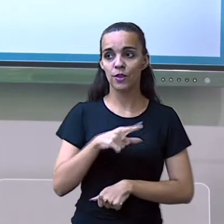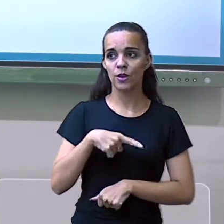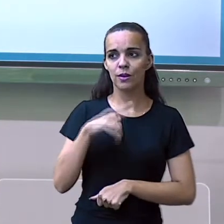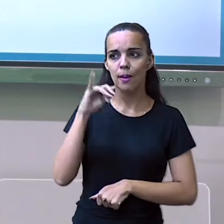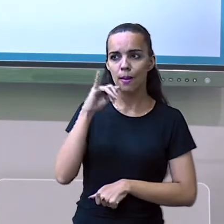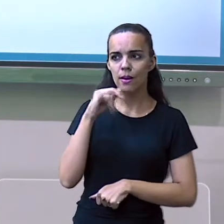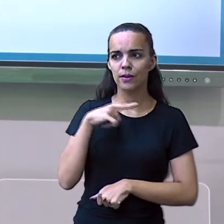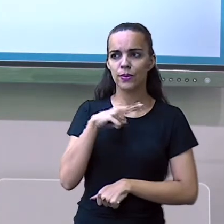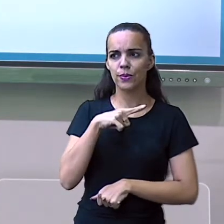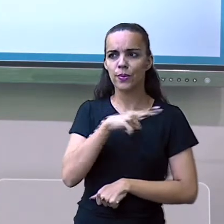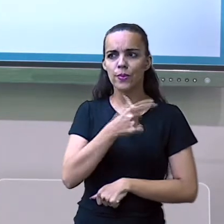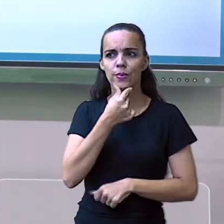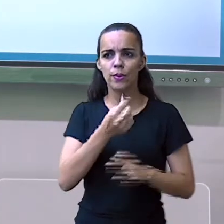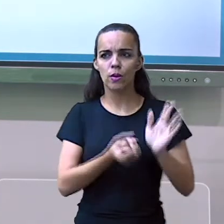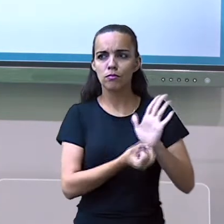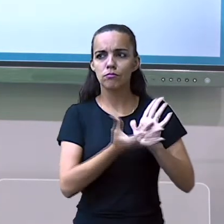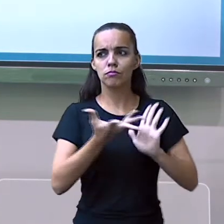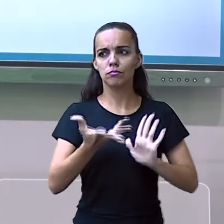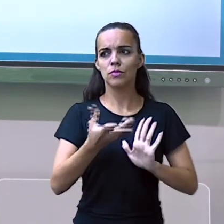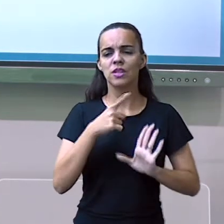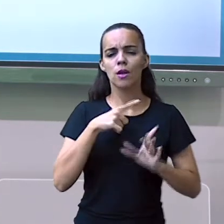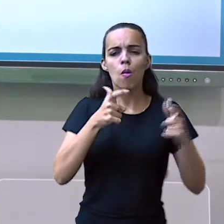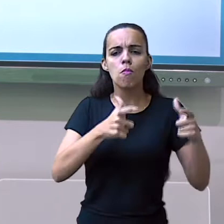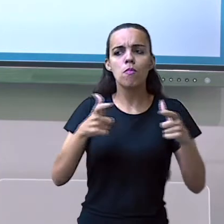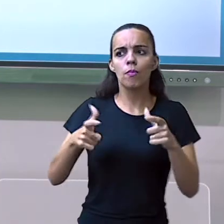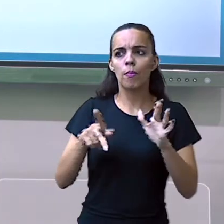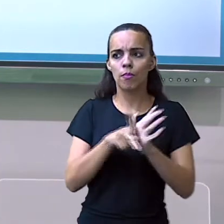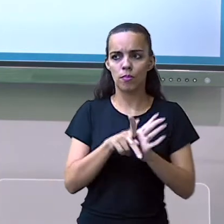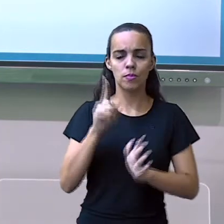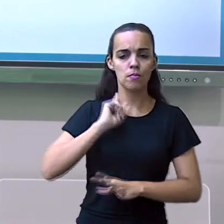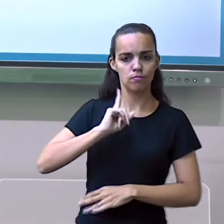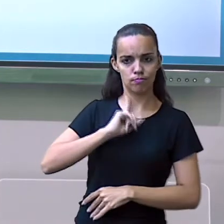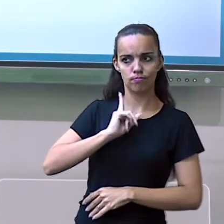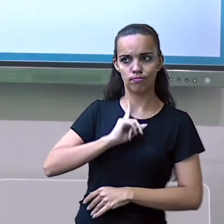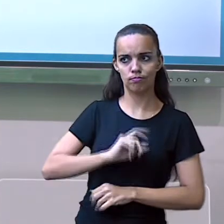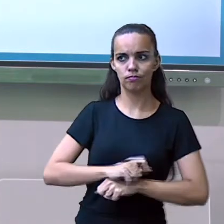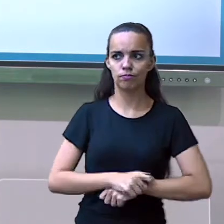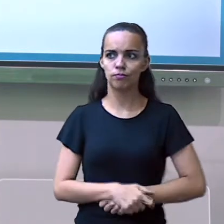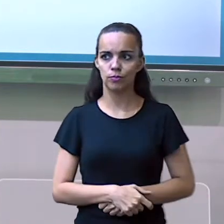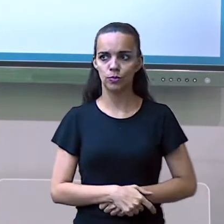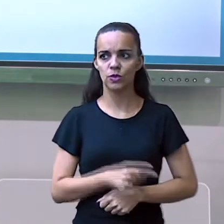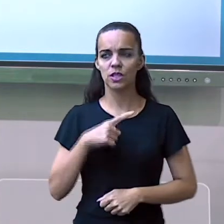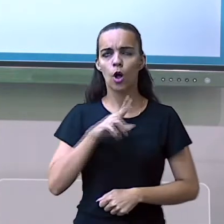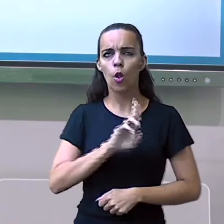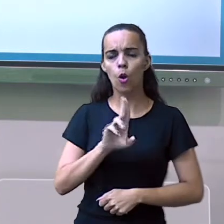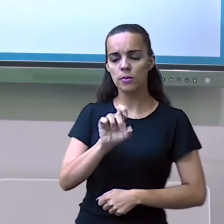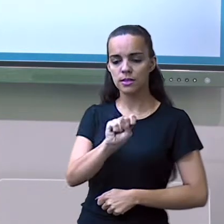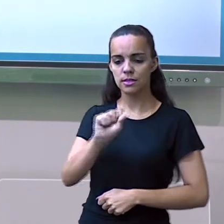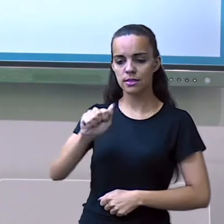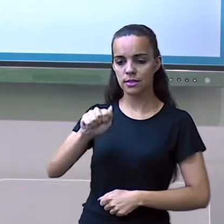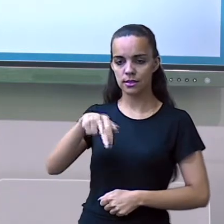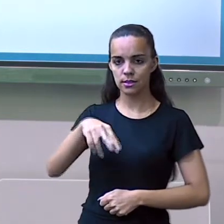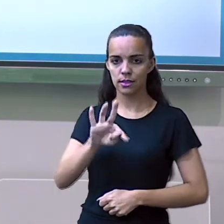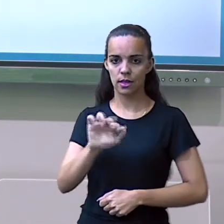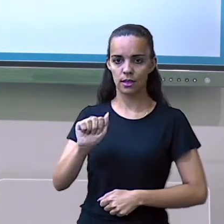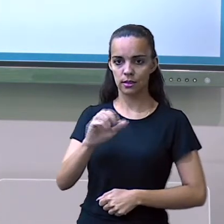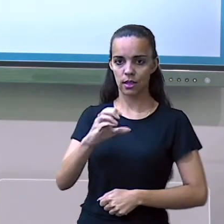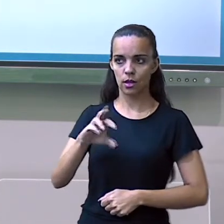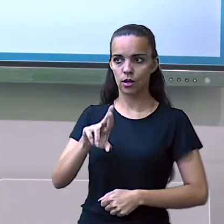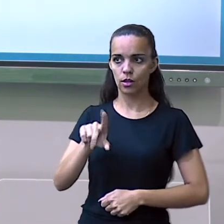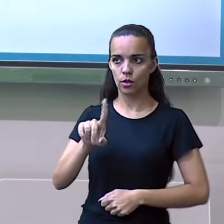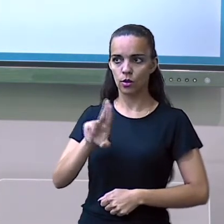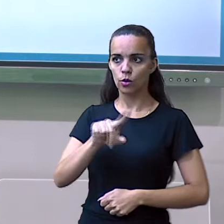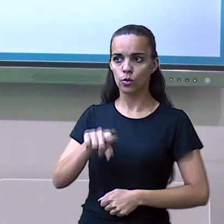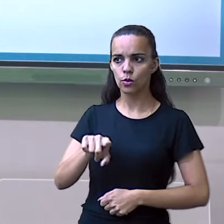Nasci num poético lugarejo de Minas, Santa Cruz da Prata.